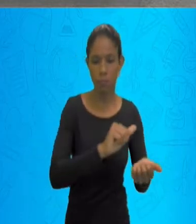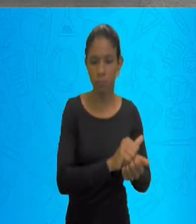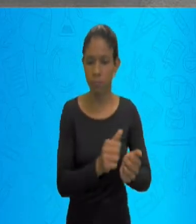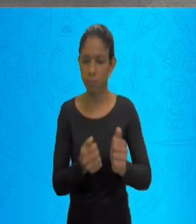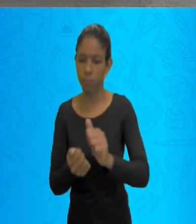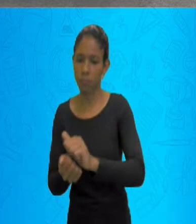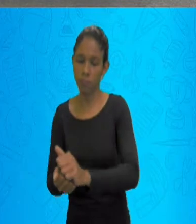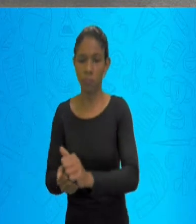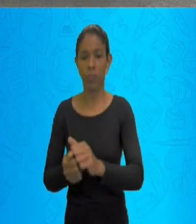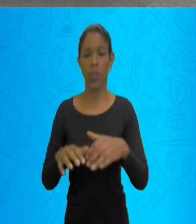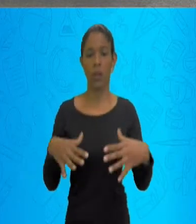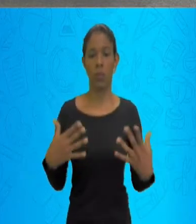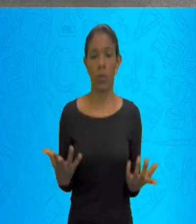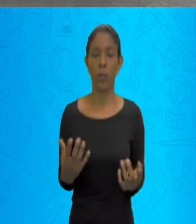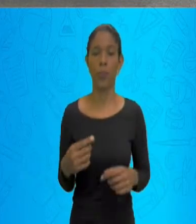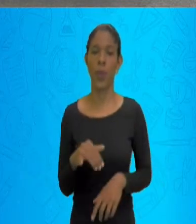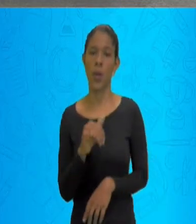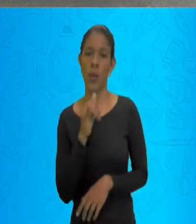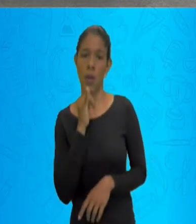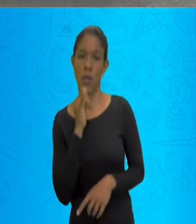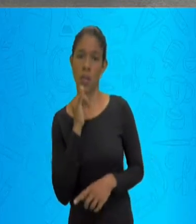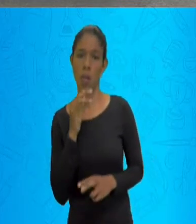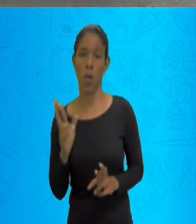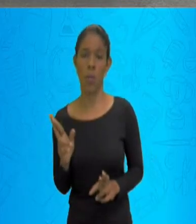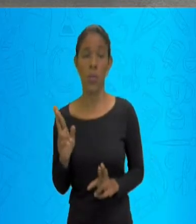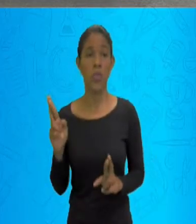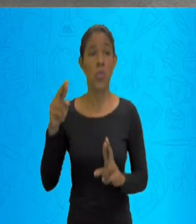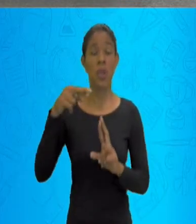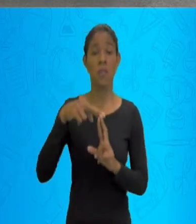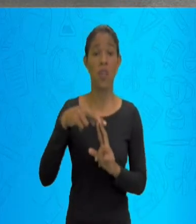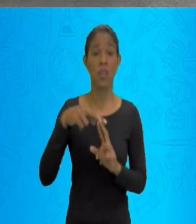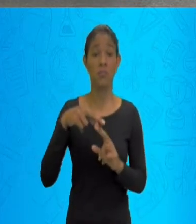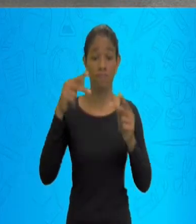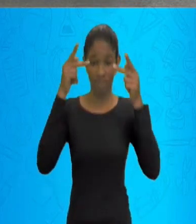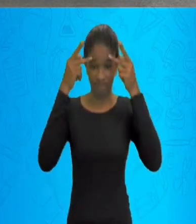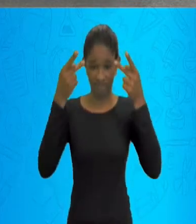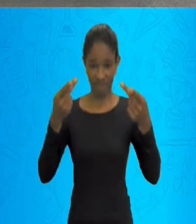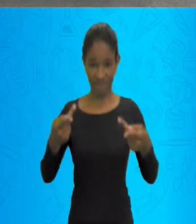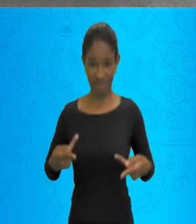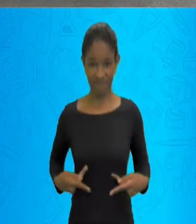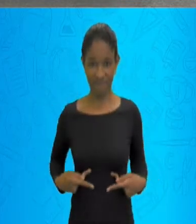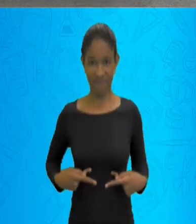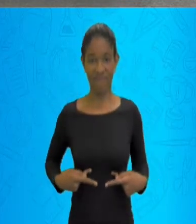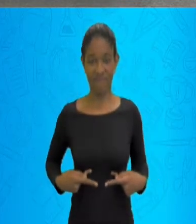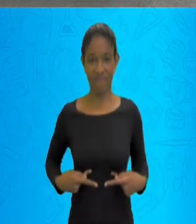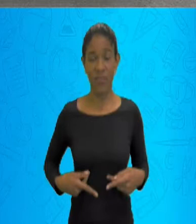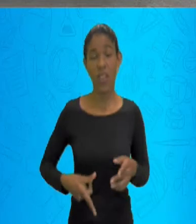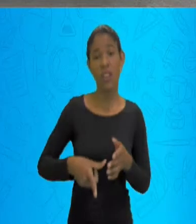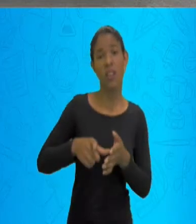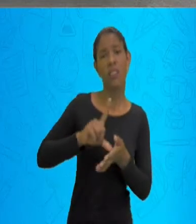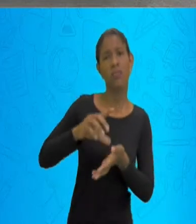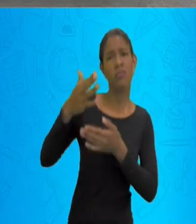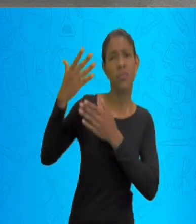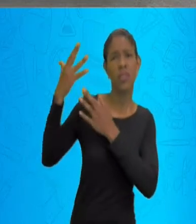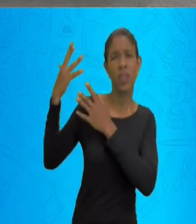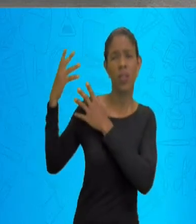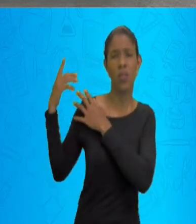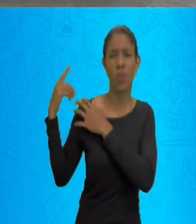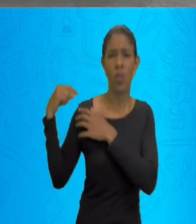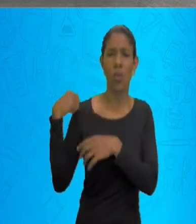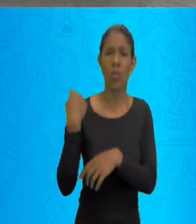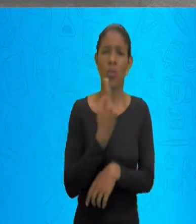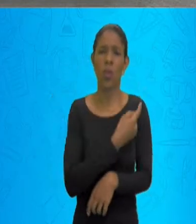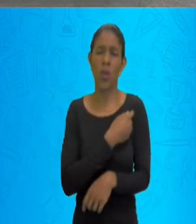grandes referências somos nós mesmos, nós seres humanos. Antes, nós éramos repletos de